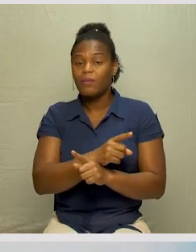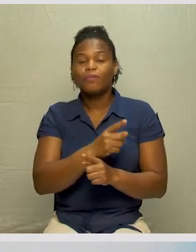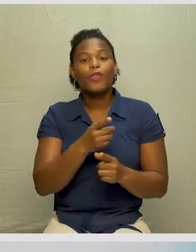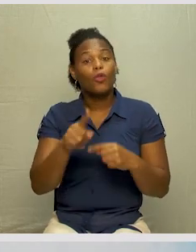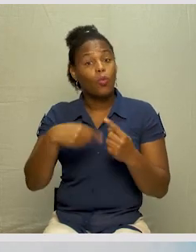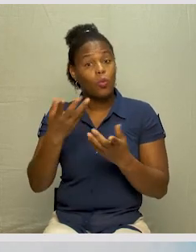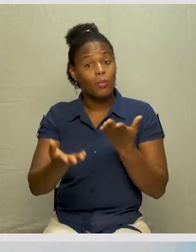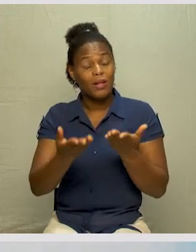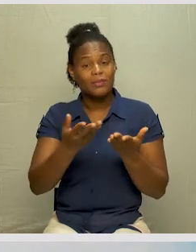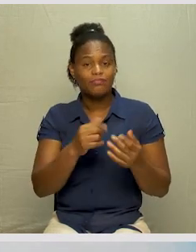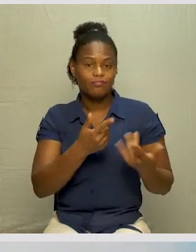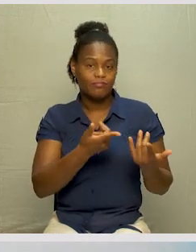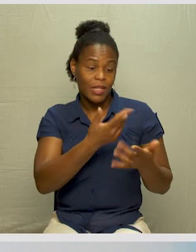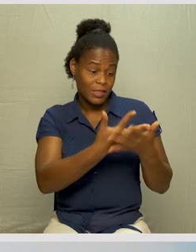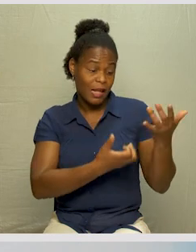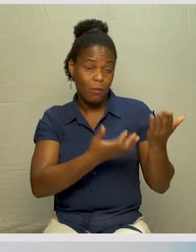o saldo da balança